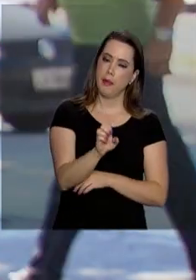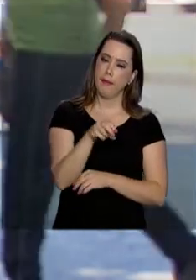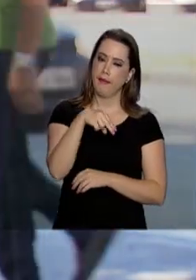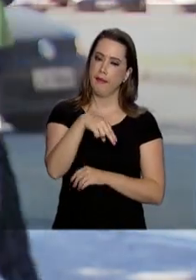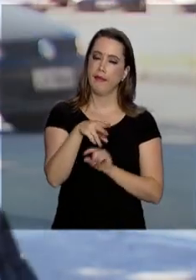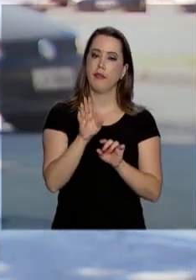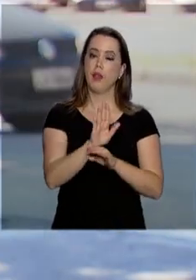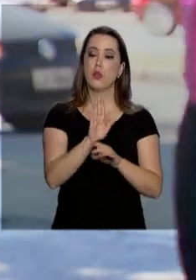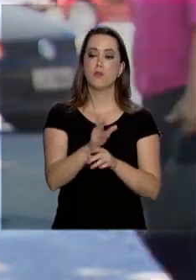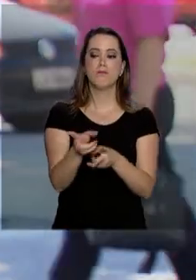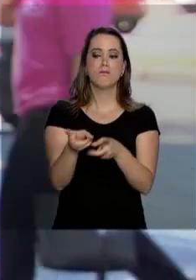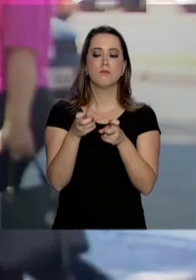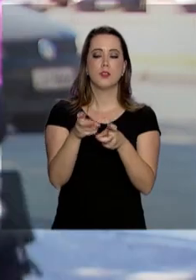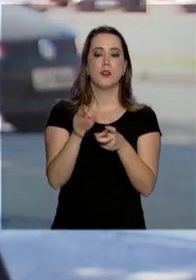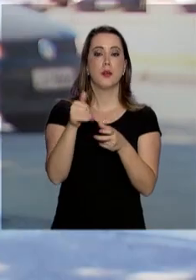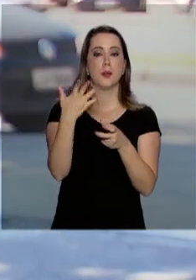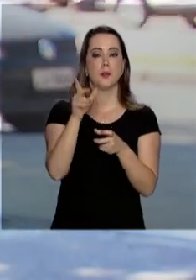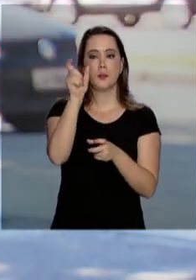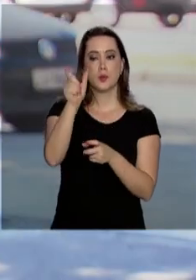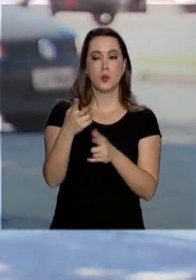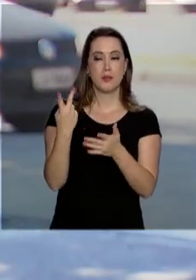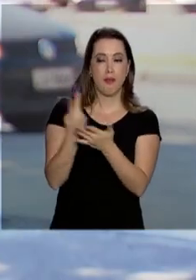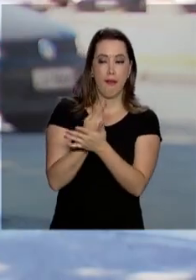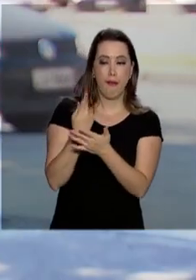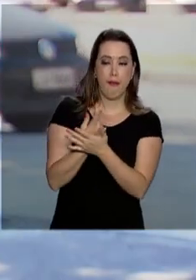auxiliado na identificação de infrações nas prisões